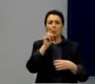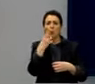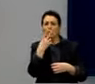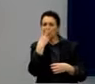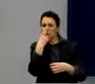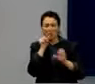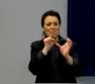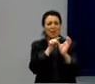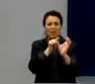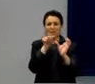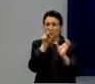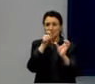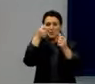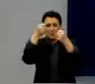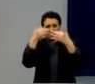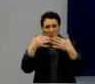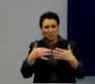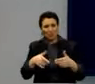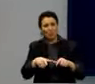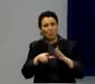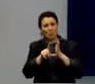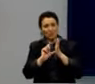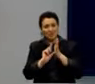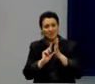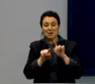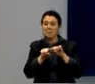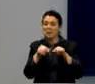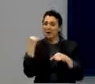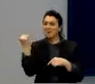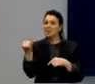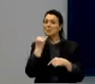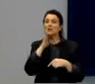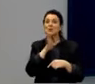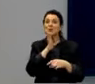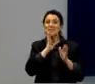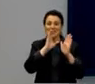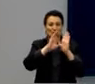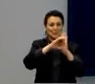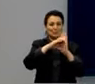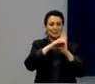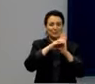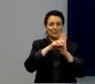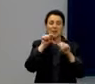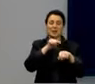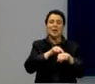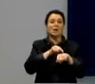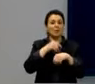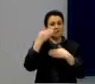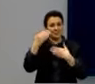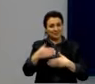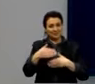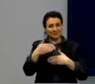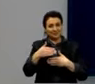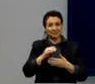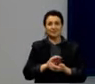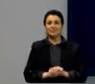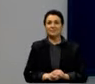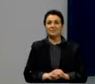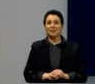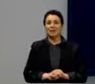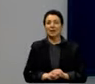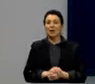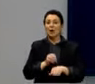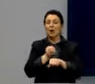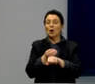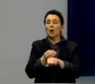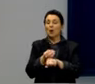Tá? Então, é bem importante ter em mente isso na hora da prova. E